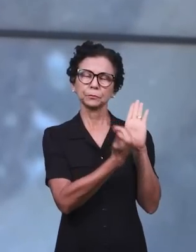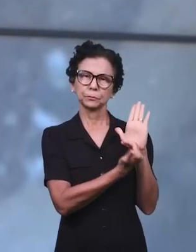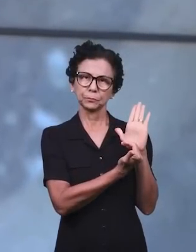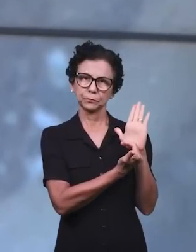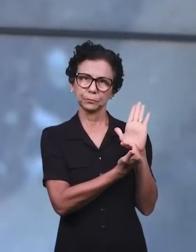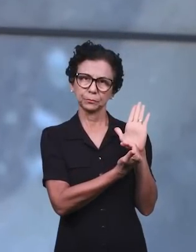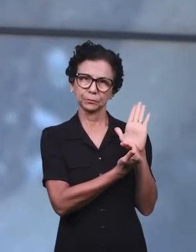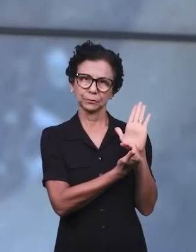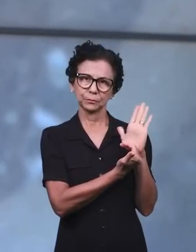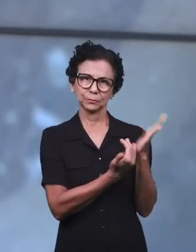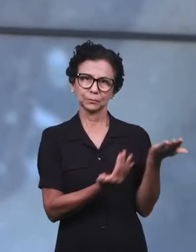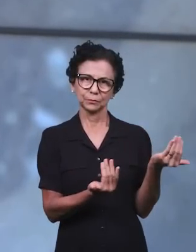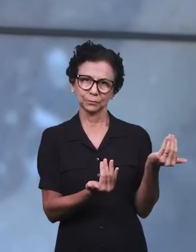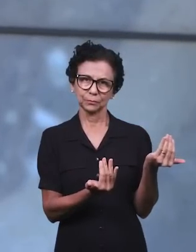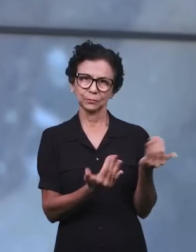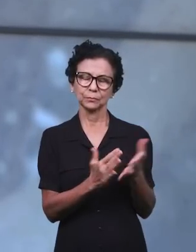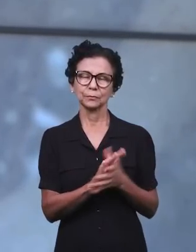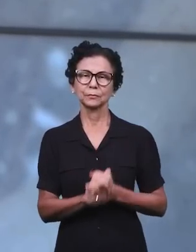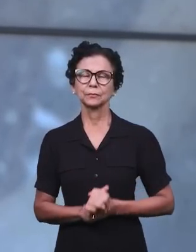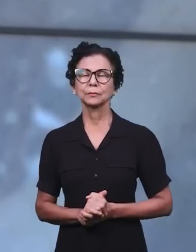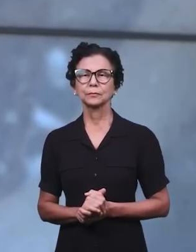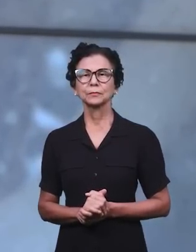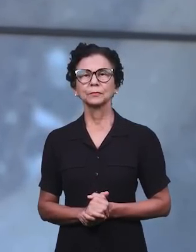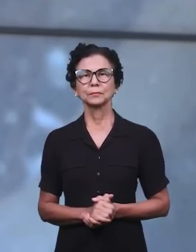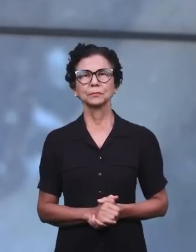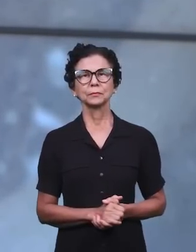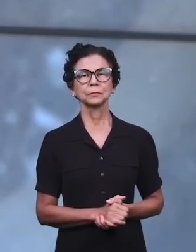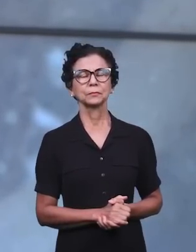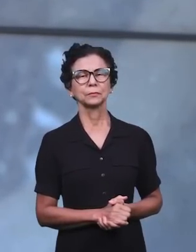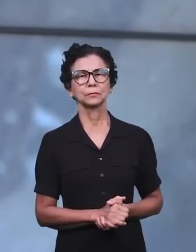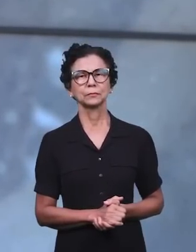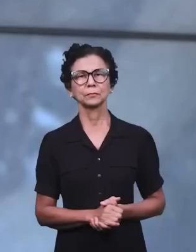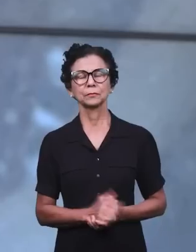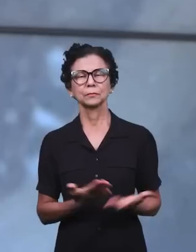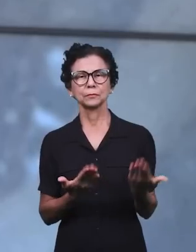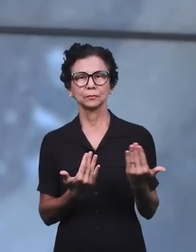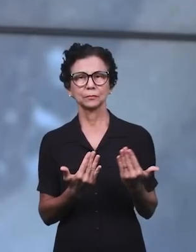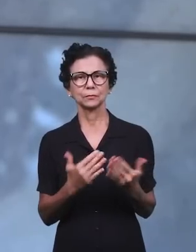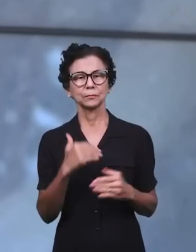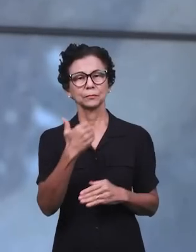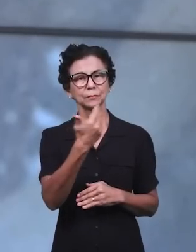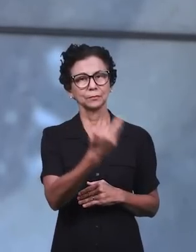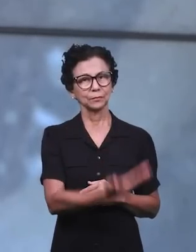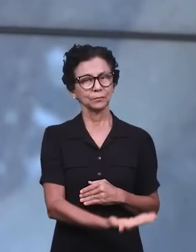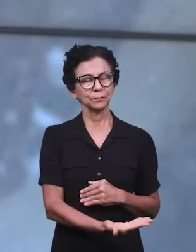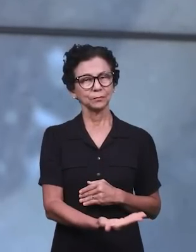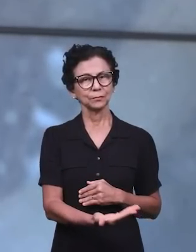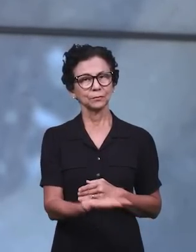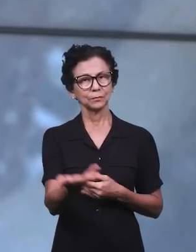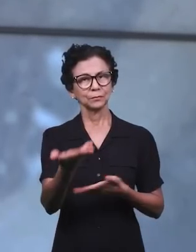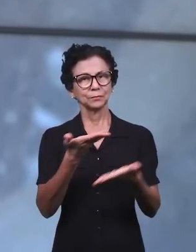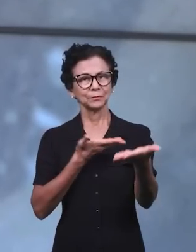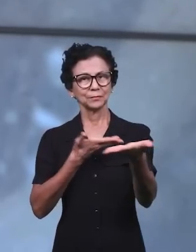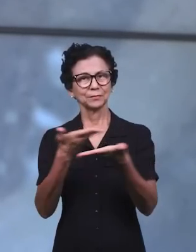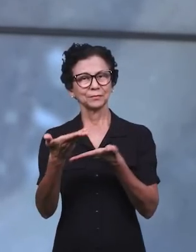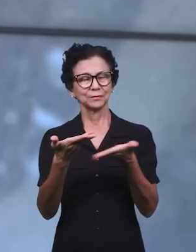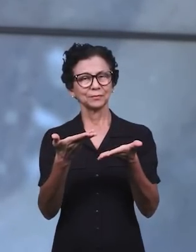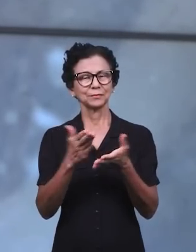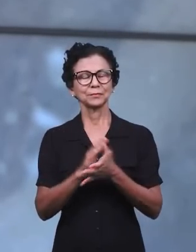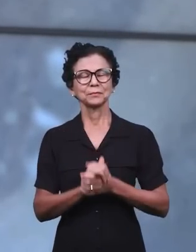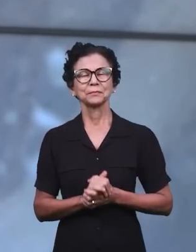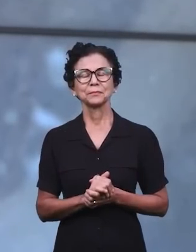a participação de jovens, né, de fora. E, obviamente, que esse tema, ele